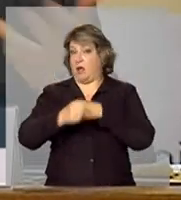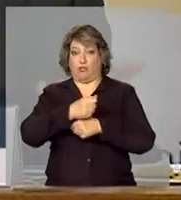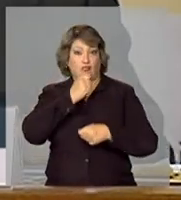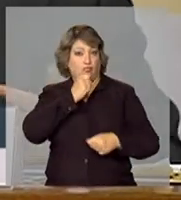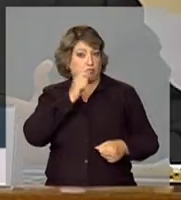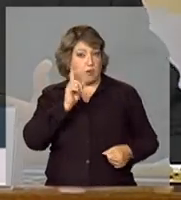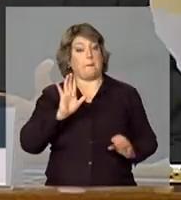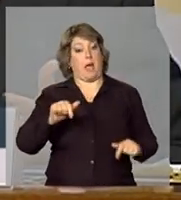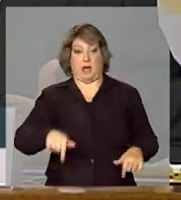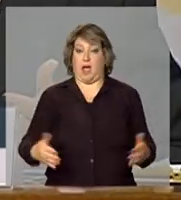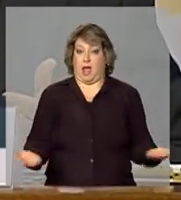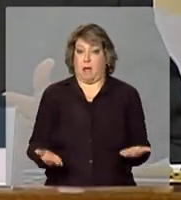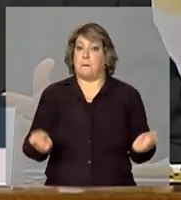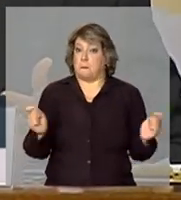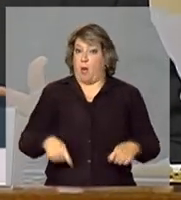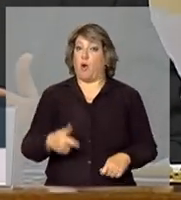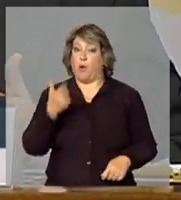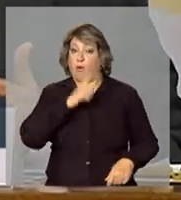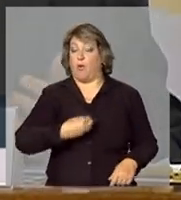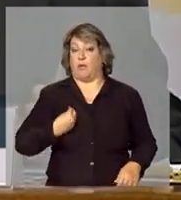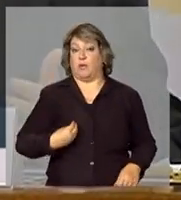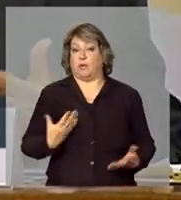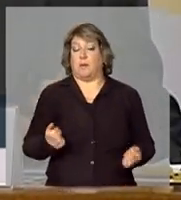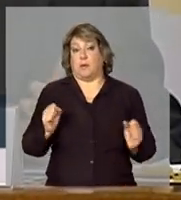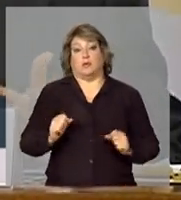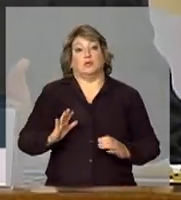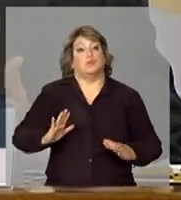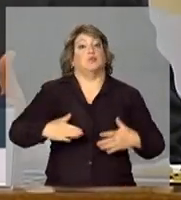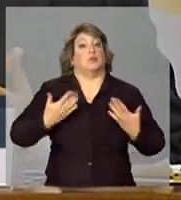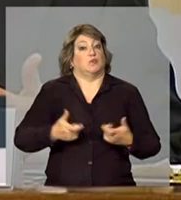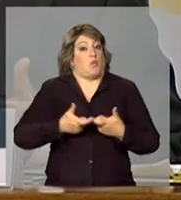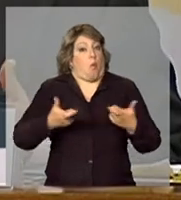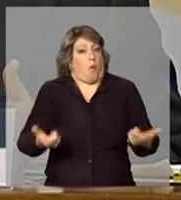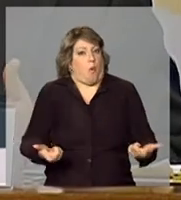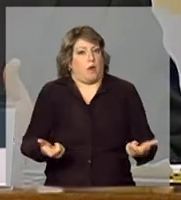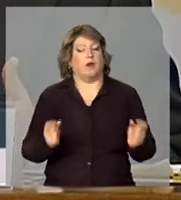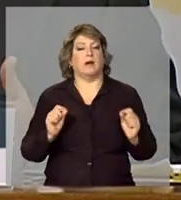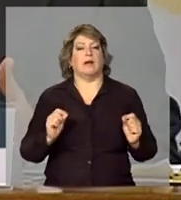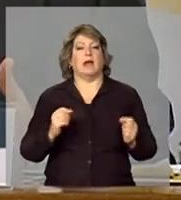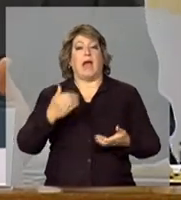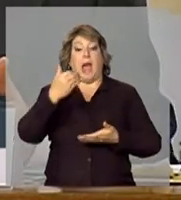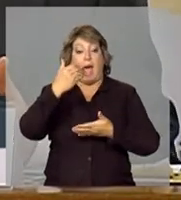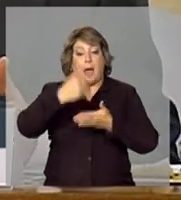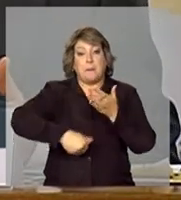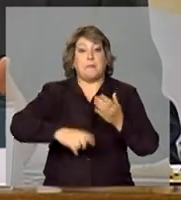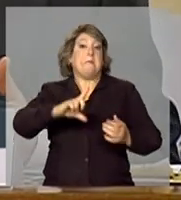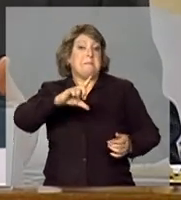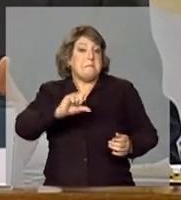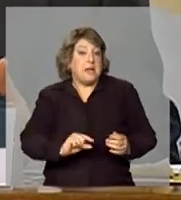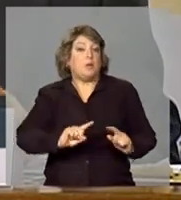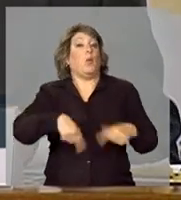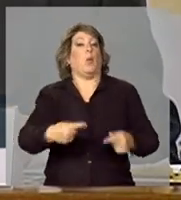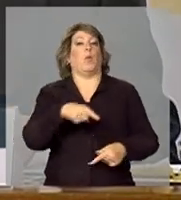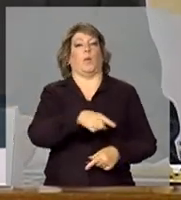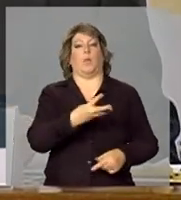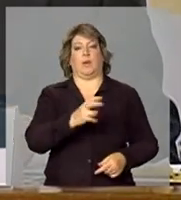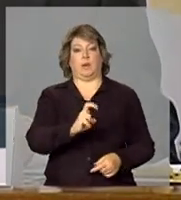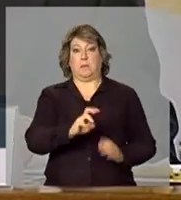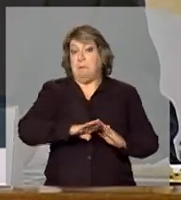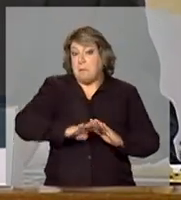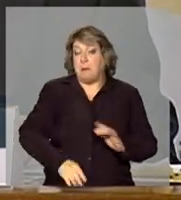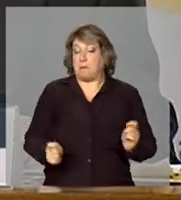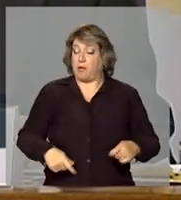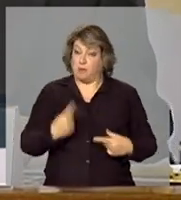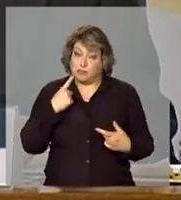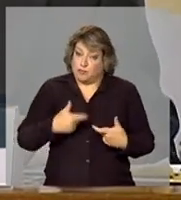então poderemos ter uma surpresa positiva de ter que a bater menos que os de 5 a 7 então a